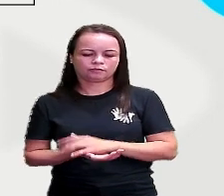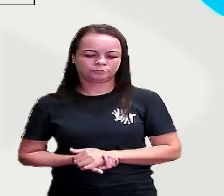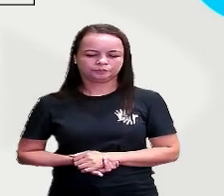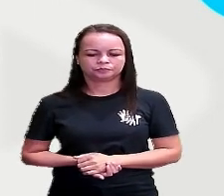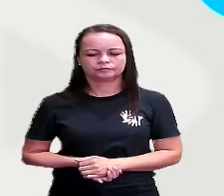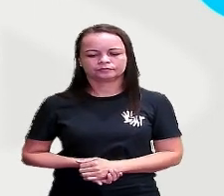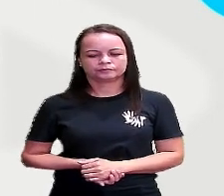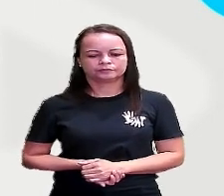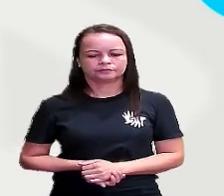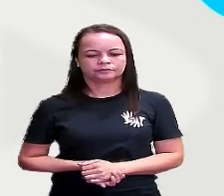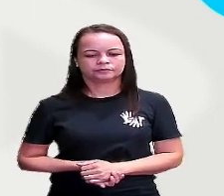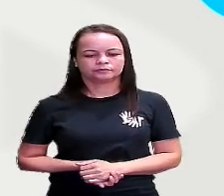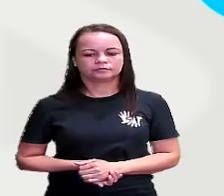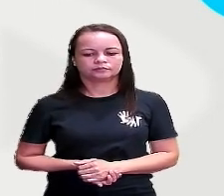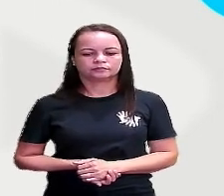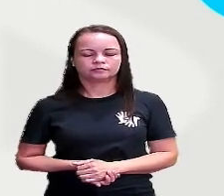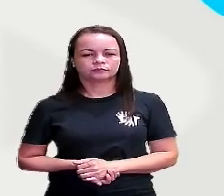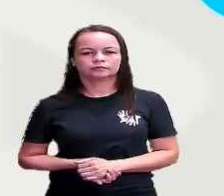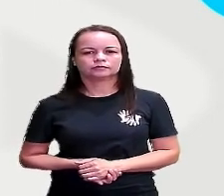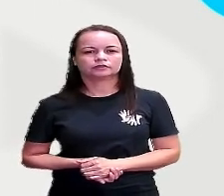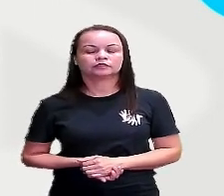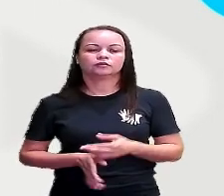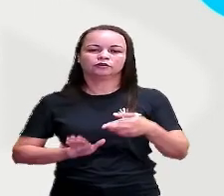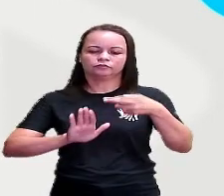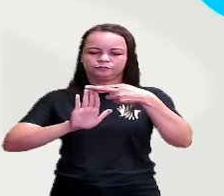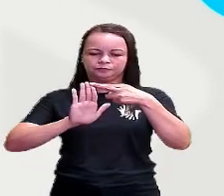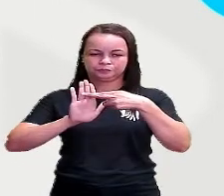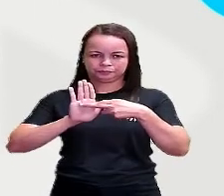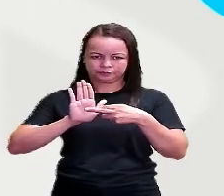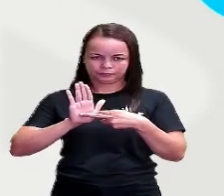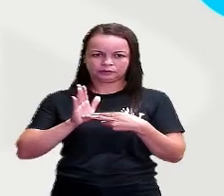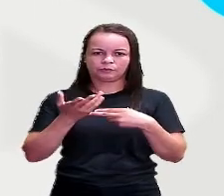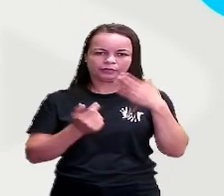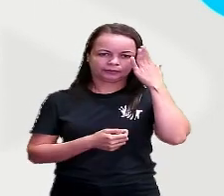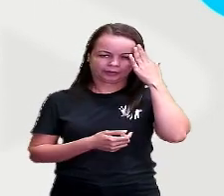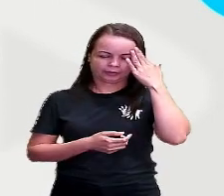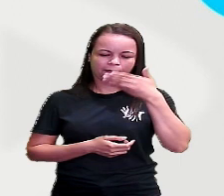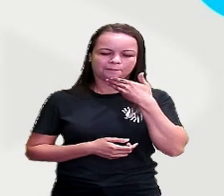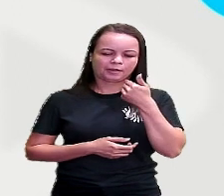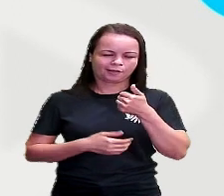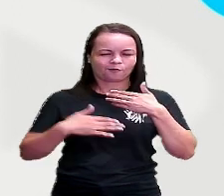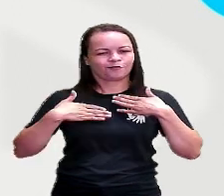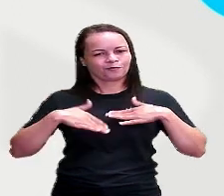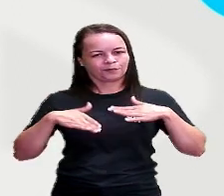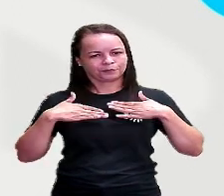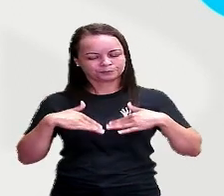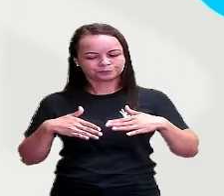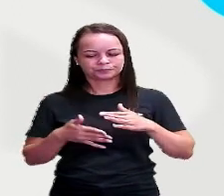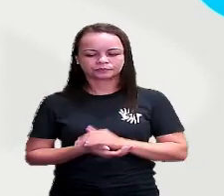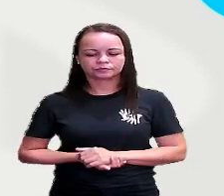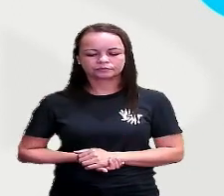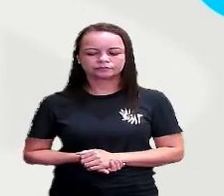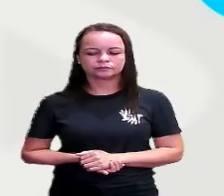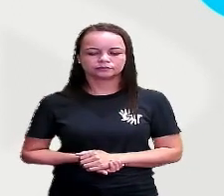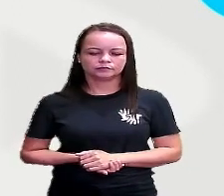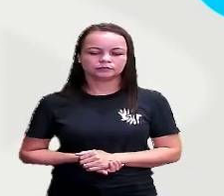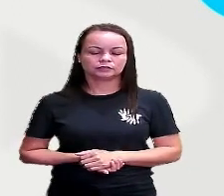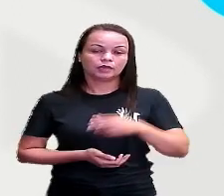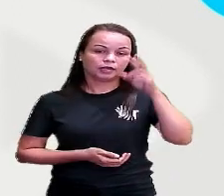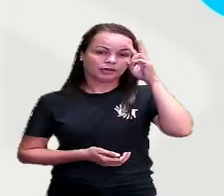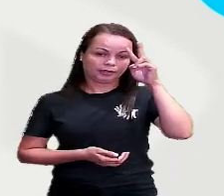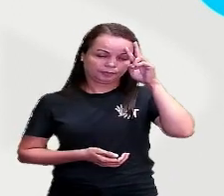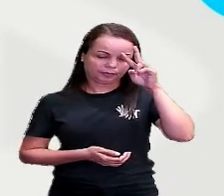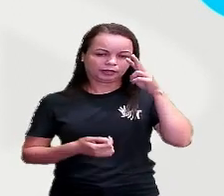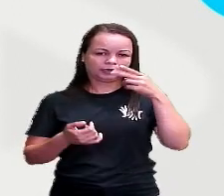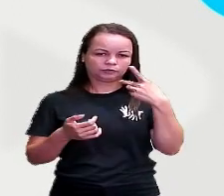Então, vamos lá. Vamos para regras agora, para a gente entender direitinho, com calma. Lembrando que essas aulas, elas ficam